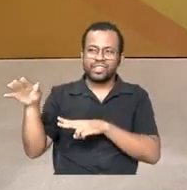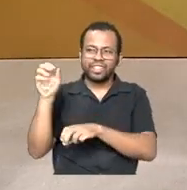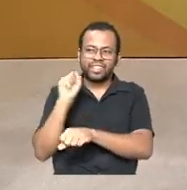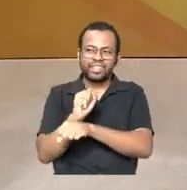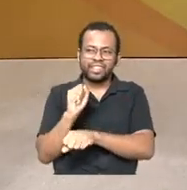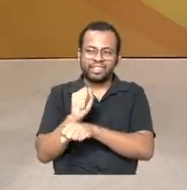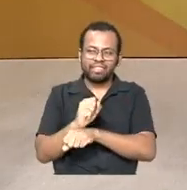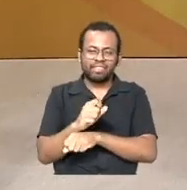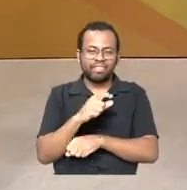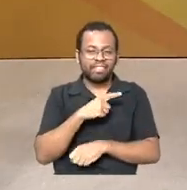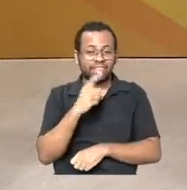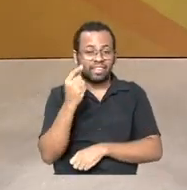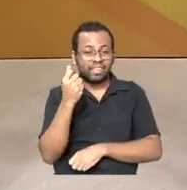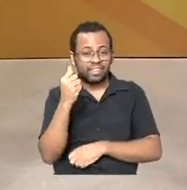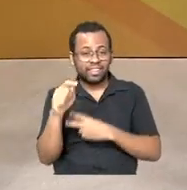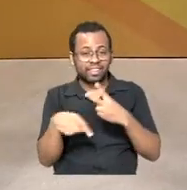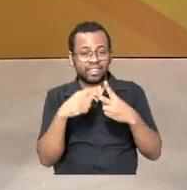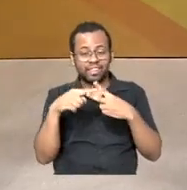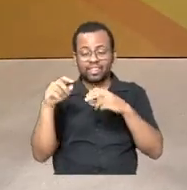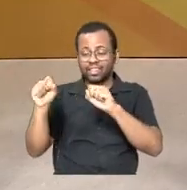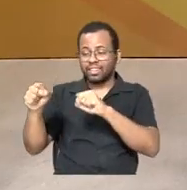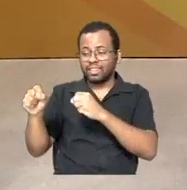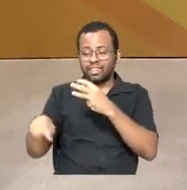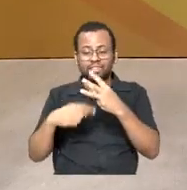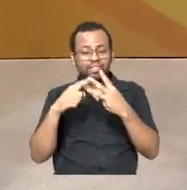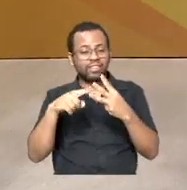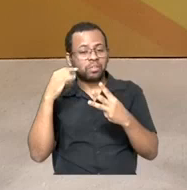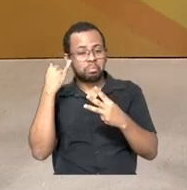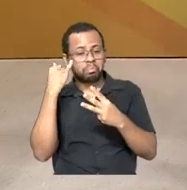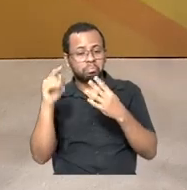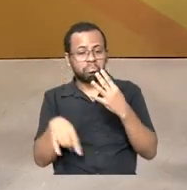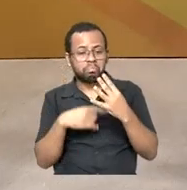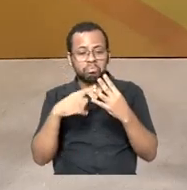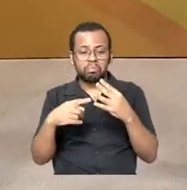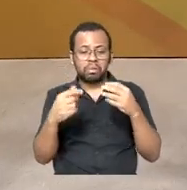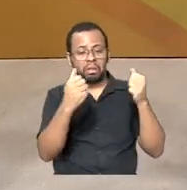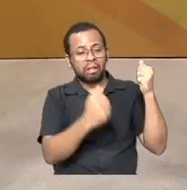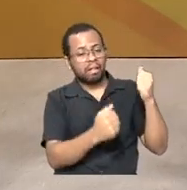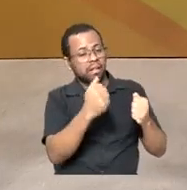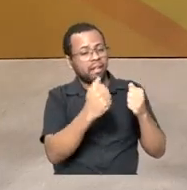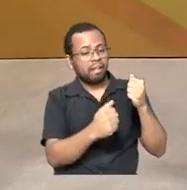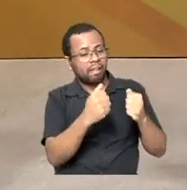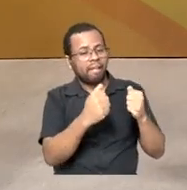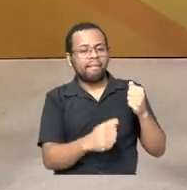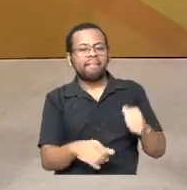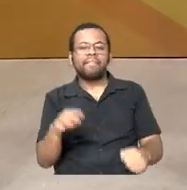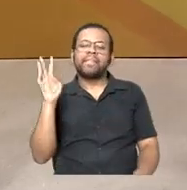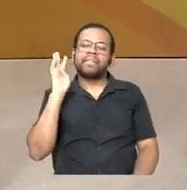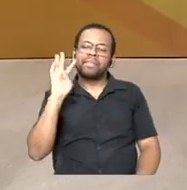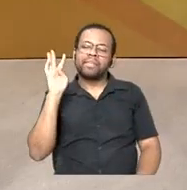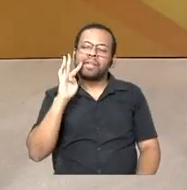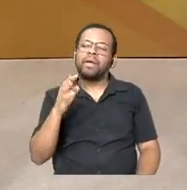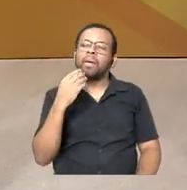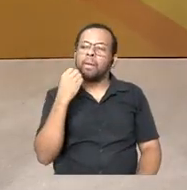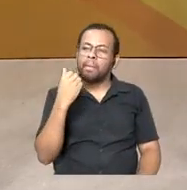tá chegando aí ó vai ter dindin vai ter moto vai ter iPhone e vai ter carro Dona jaqueta